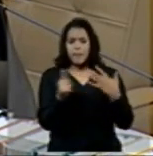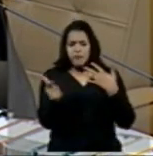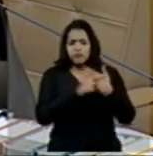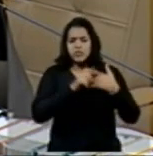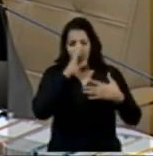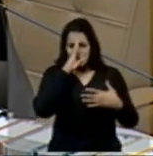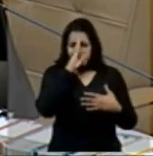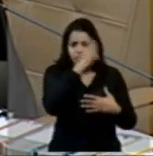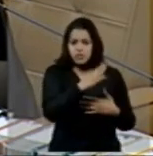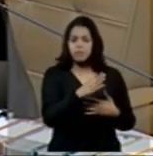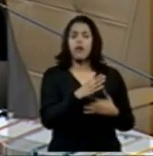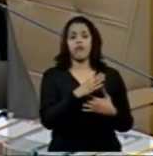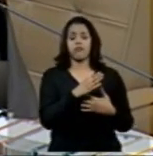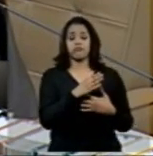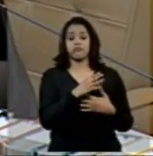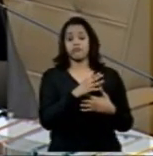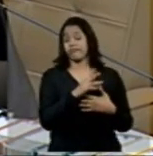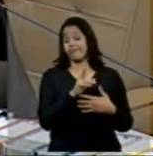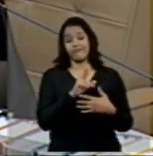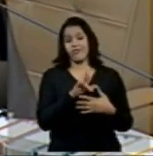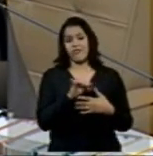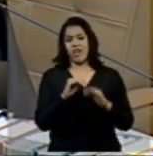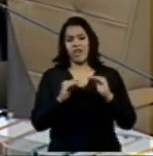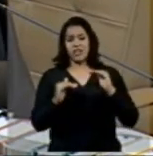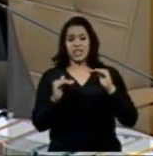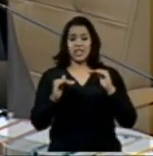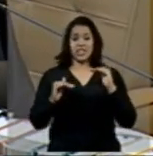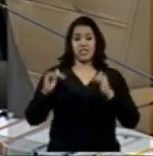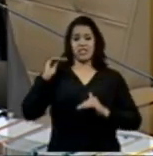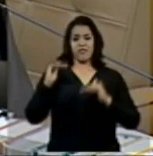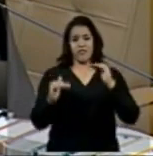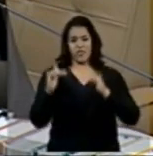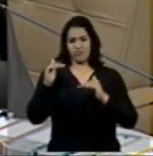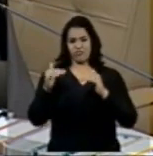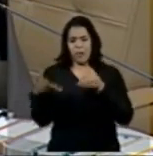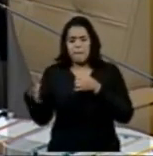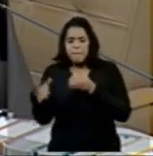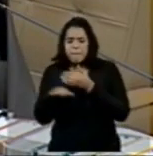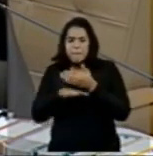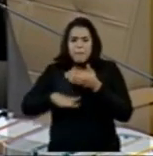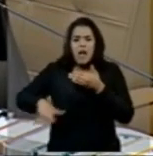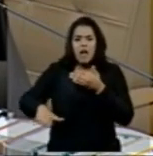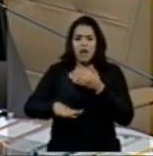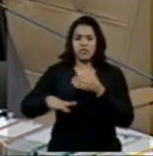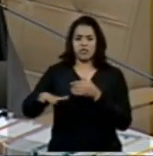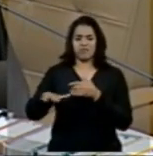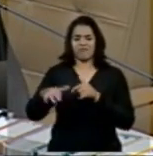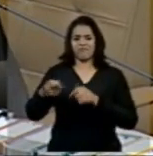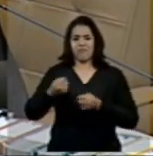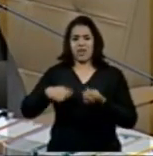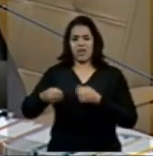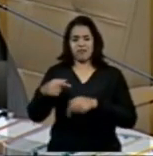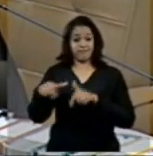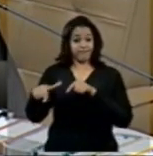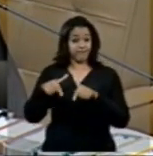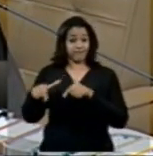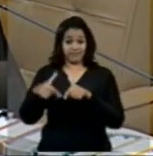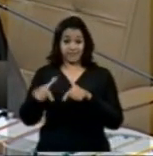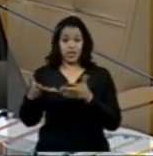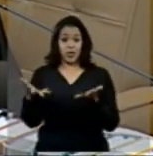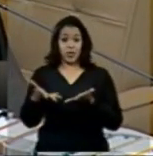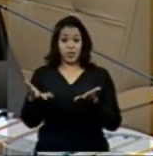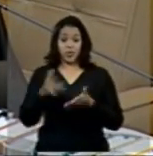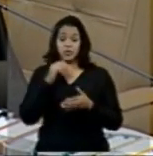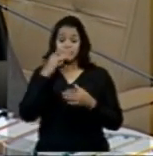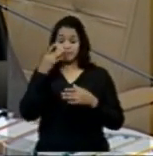de interferir na curva de emprego, tenderá a nivelar por baixo o nosso mercado de trabalho, expandindo a condição de precariedade hoje